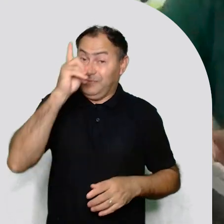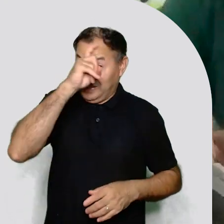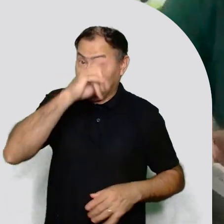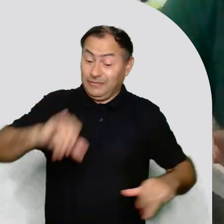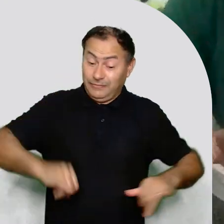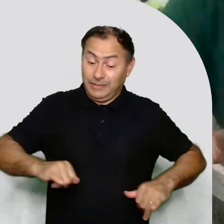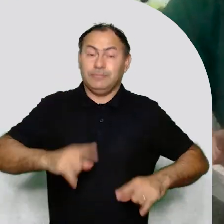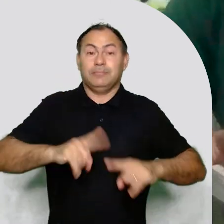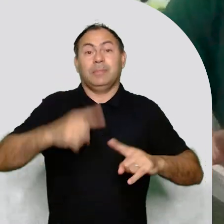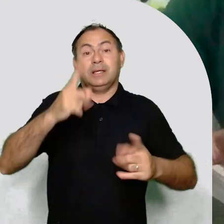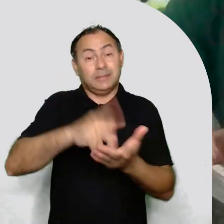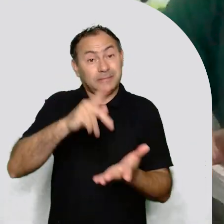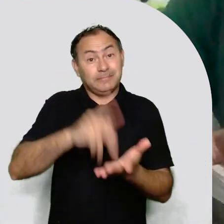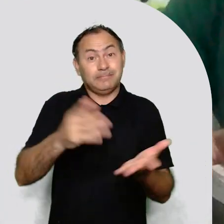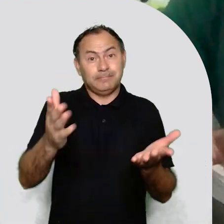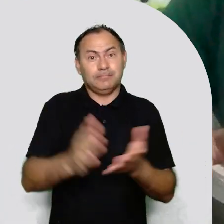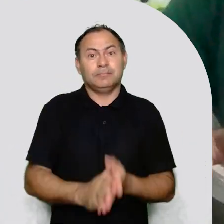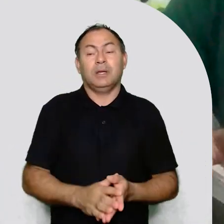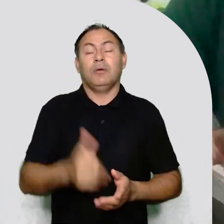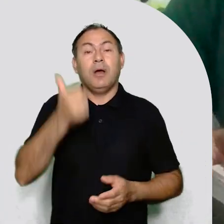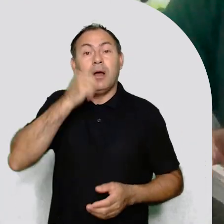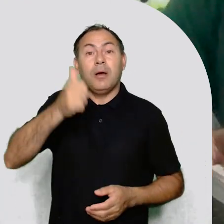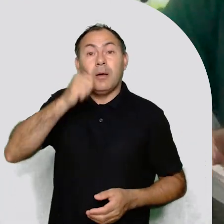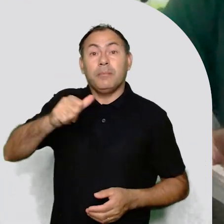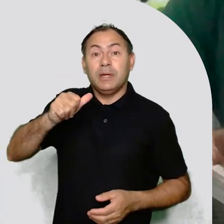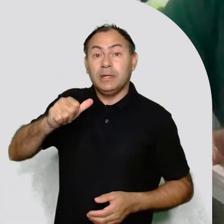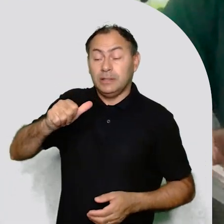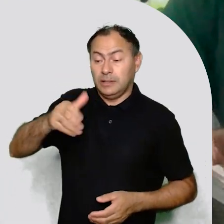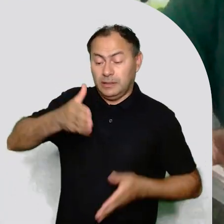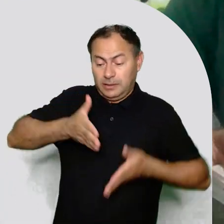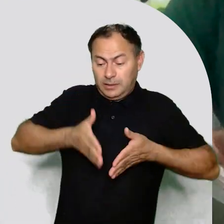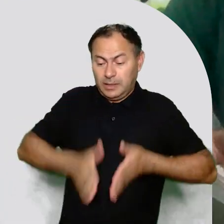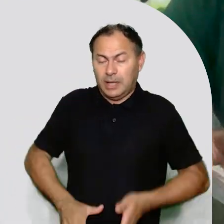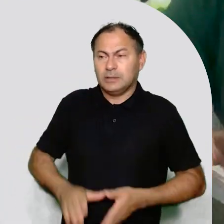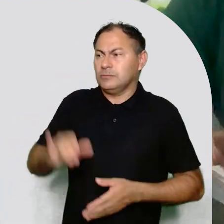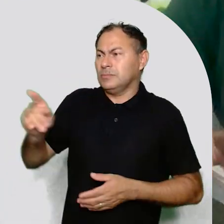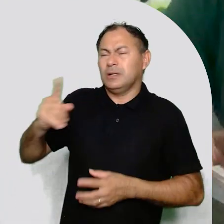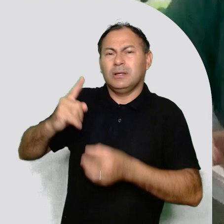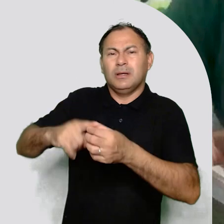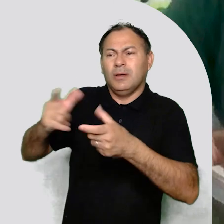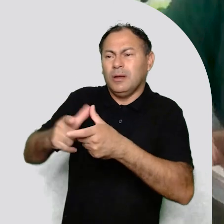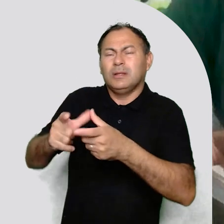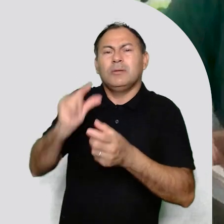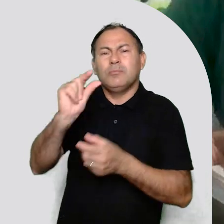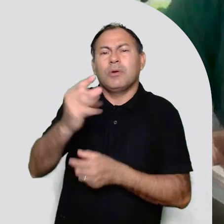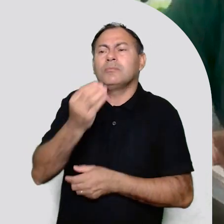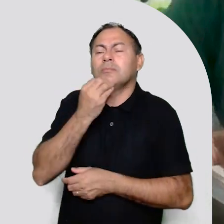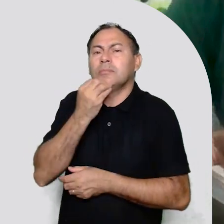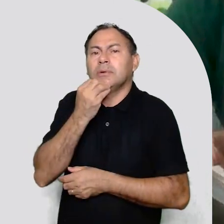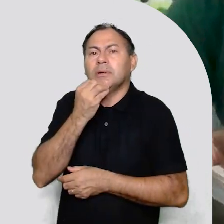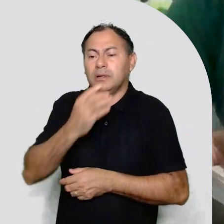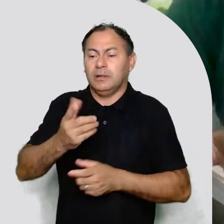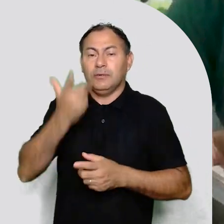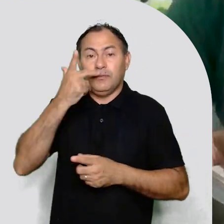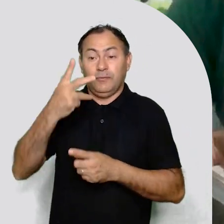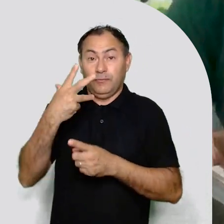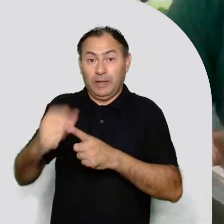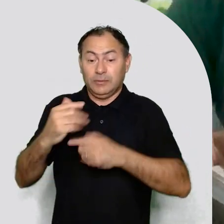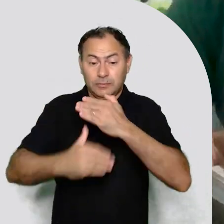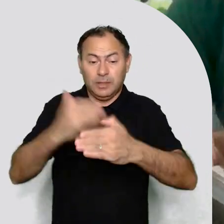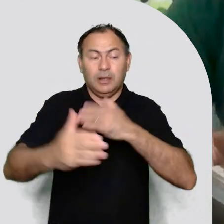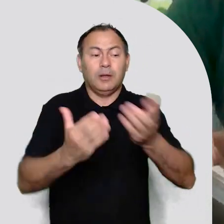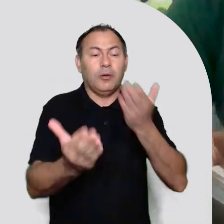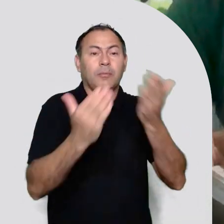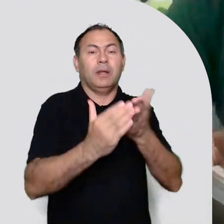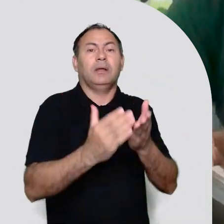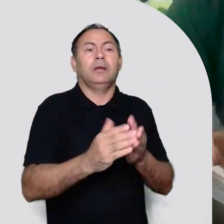mas é a realidade. Uma menina que nasce no Níger, por exemplo, terá muito menos oportunidade de crescer e se desenvolver em